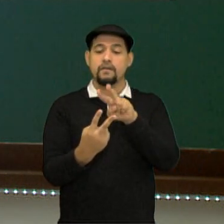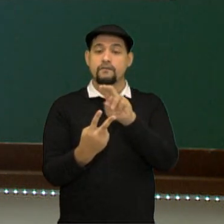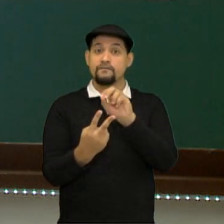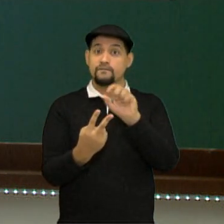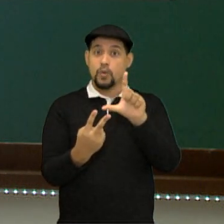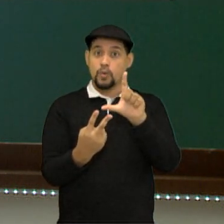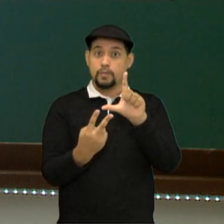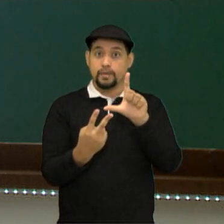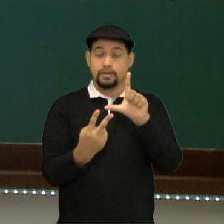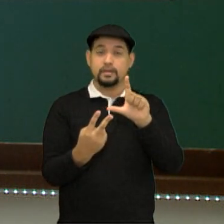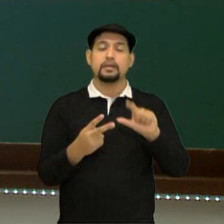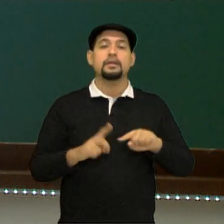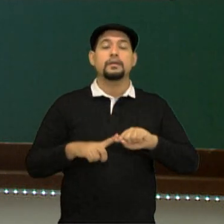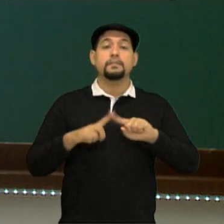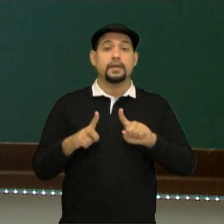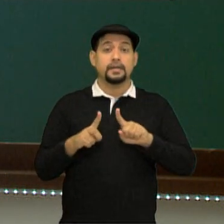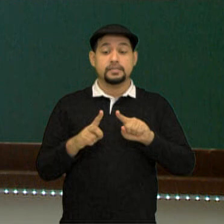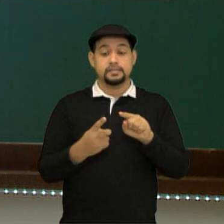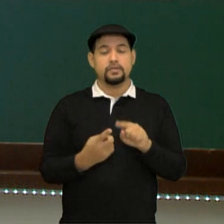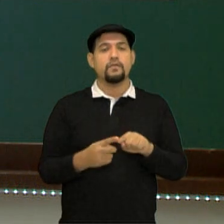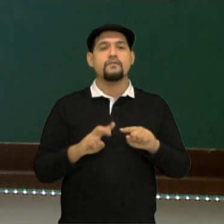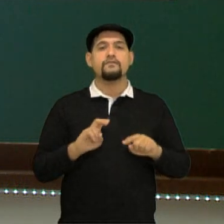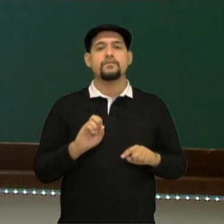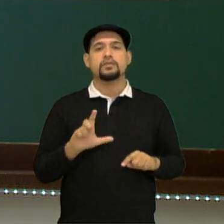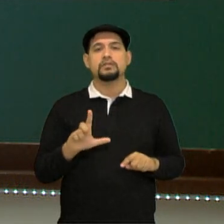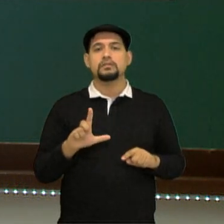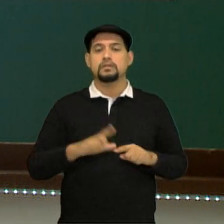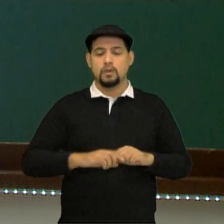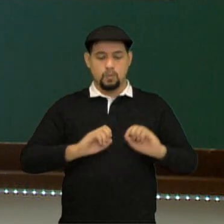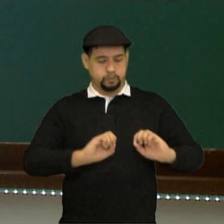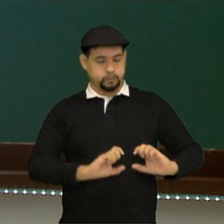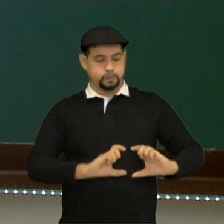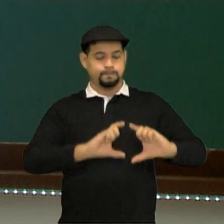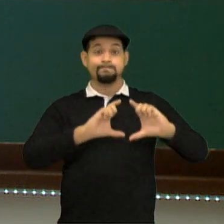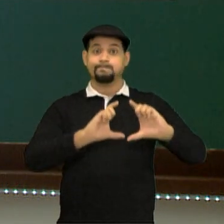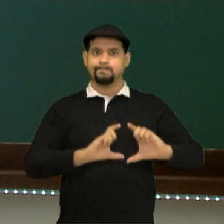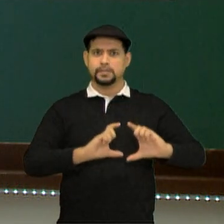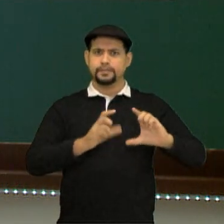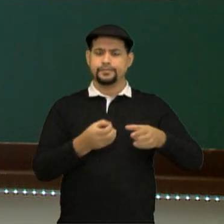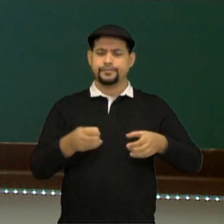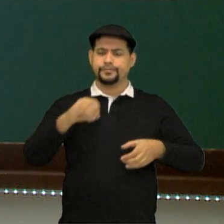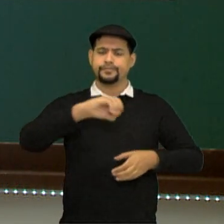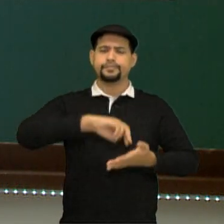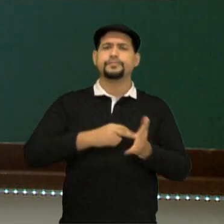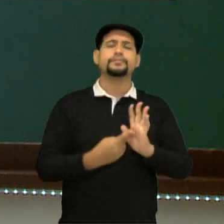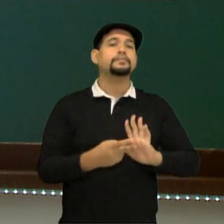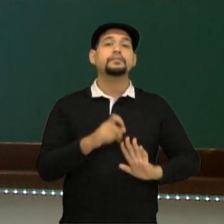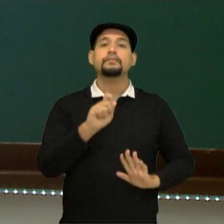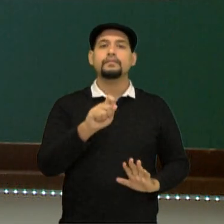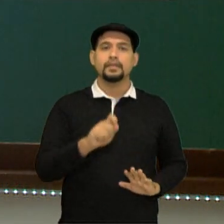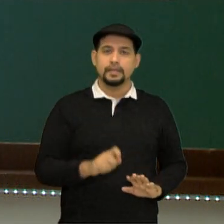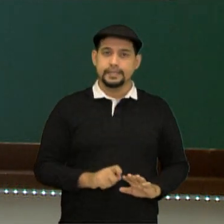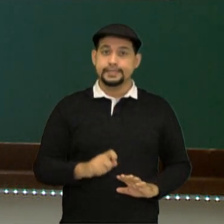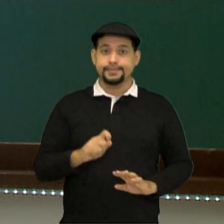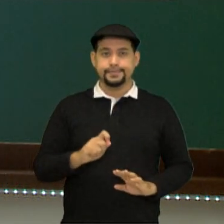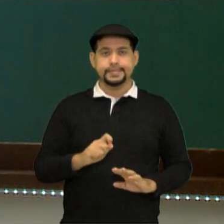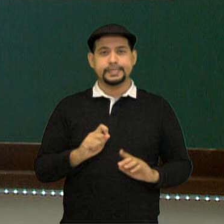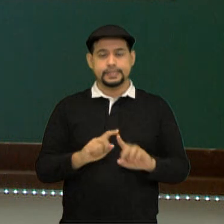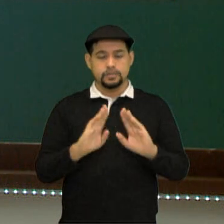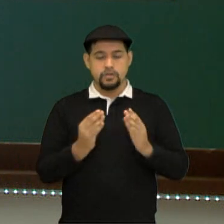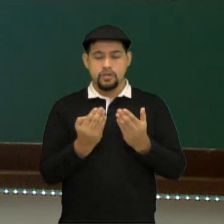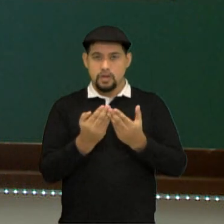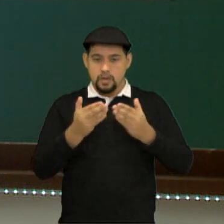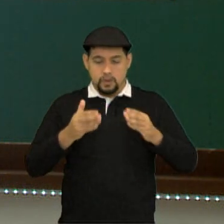jarra. Mas o volume, a capacidade dessa nossa jarra vai ser exatamente desse cilindro